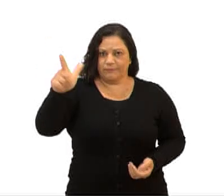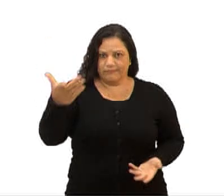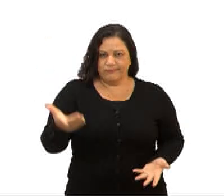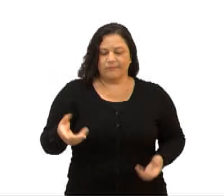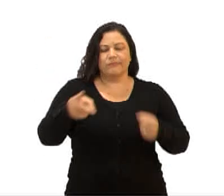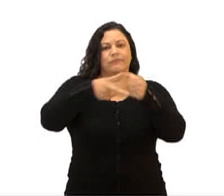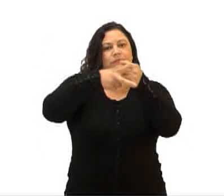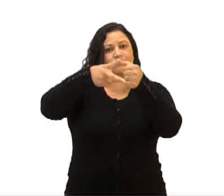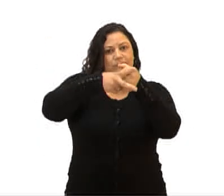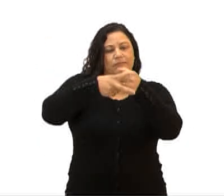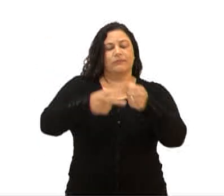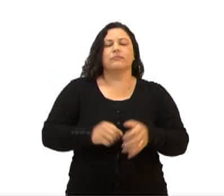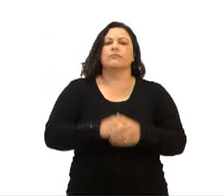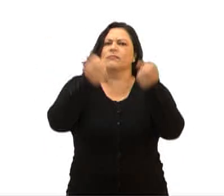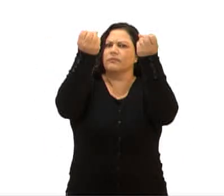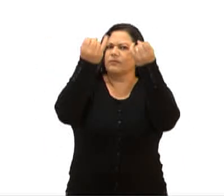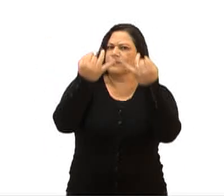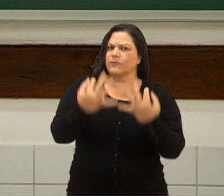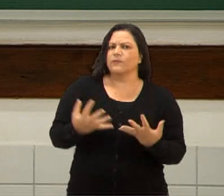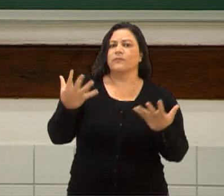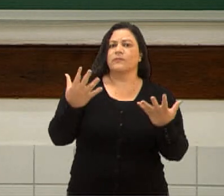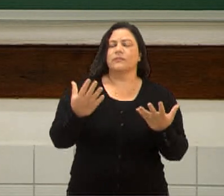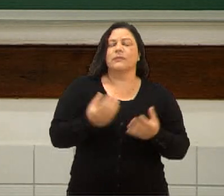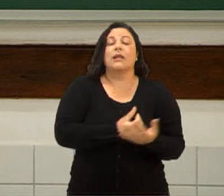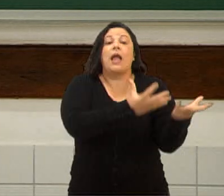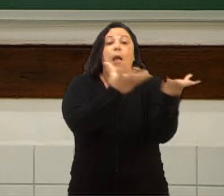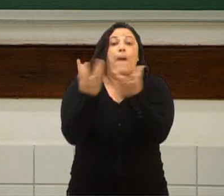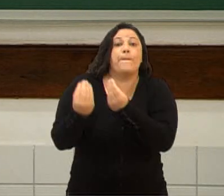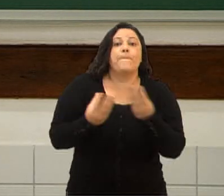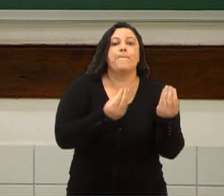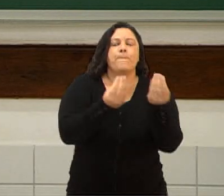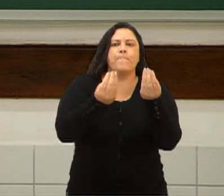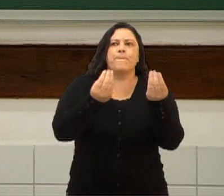over the centuries. Ele está dizendo assim que muitos provérbios